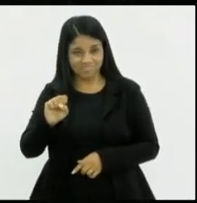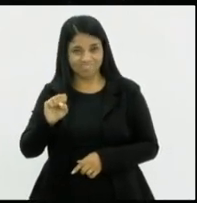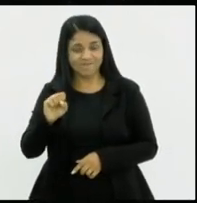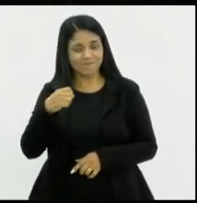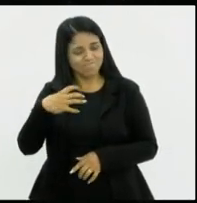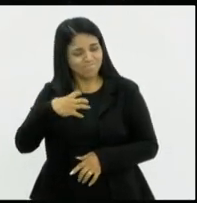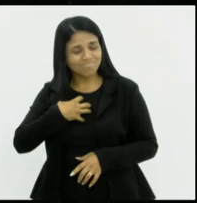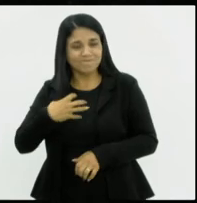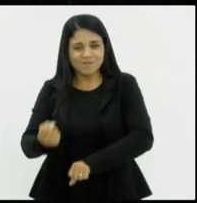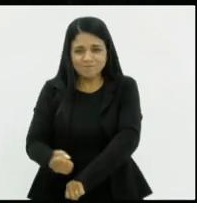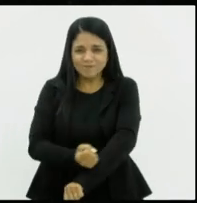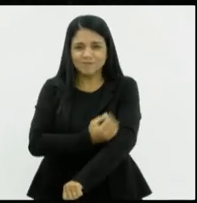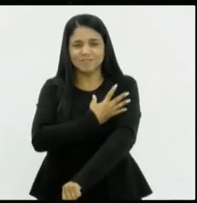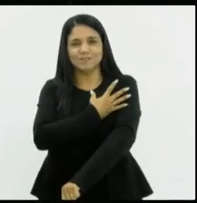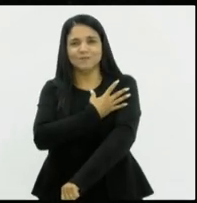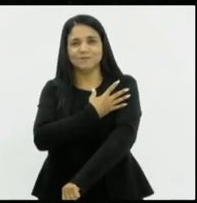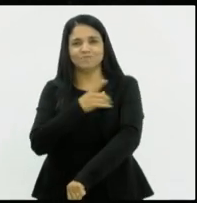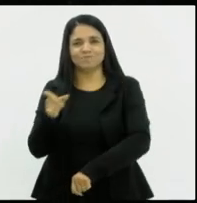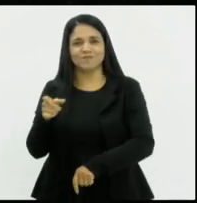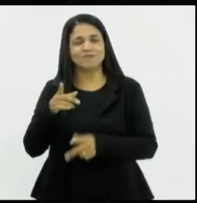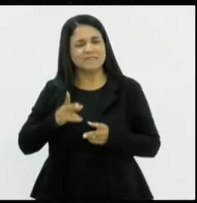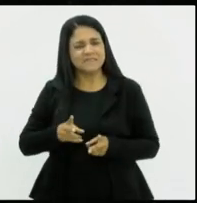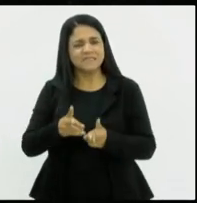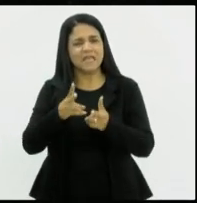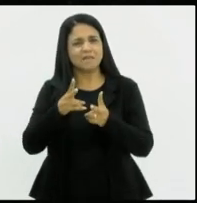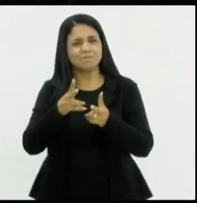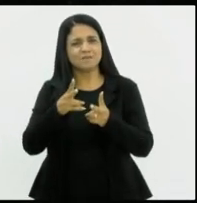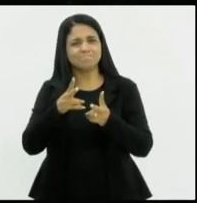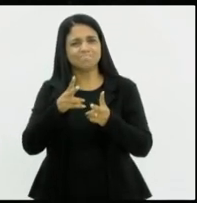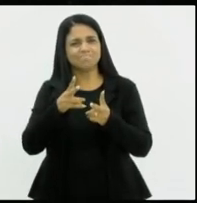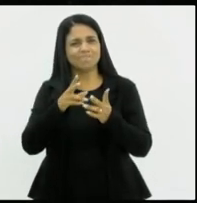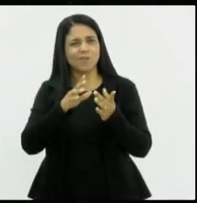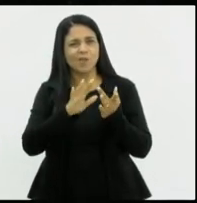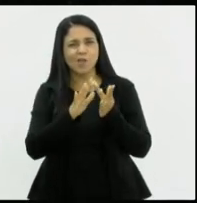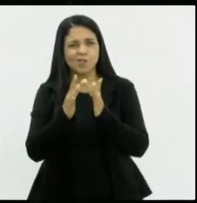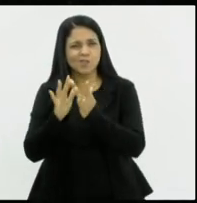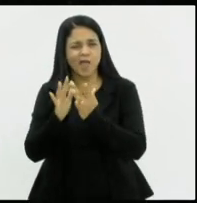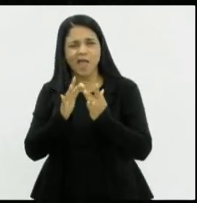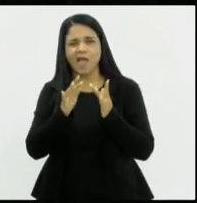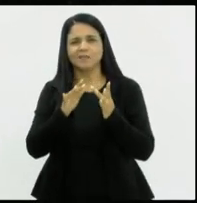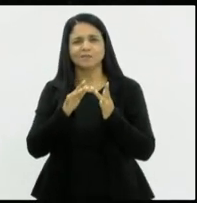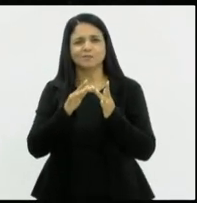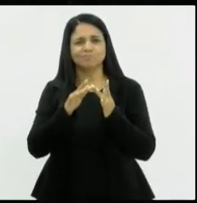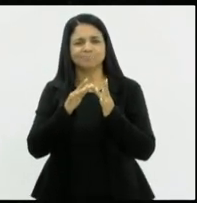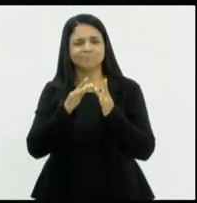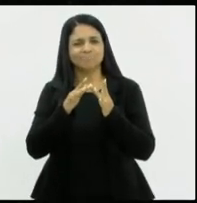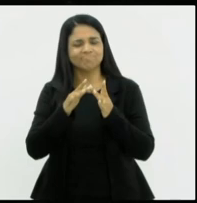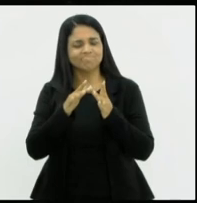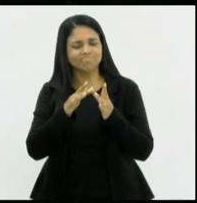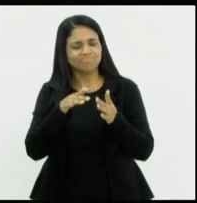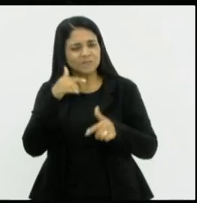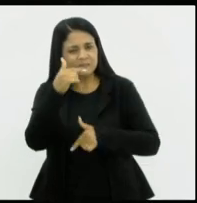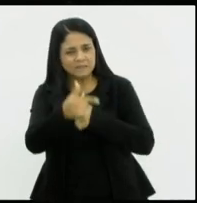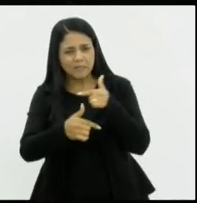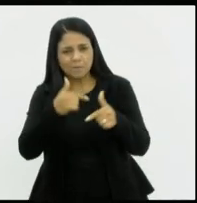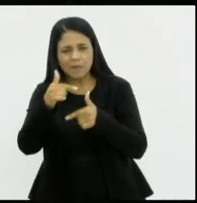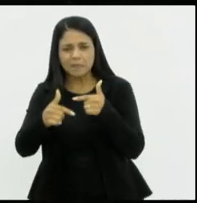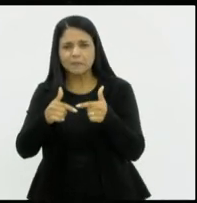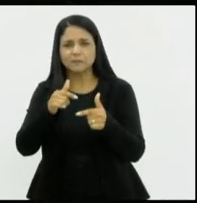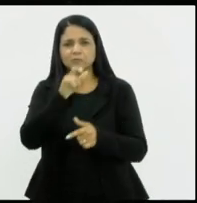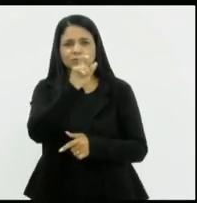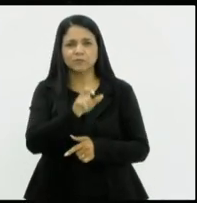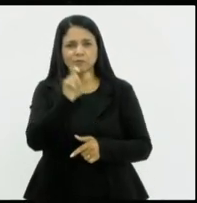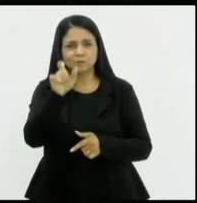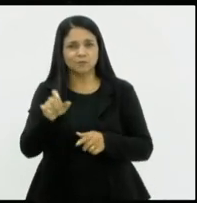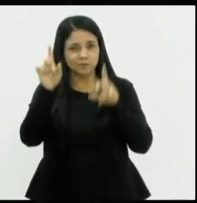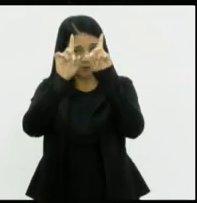eu sempre estive próximo aos especiais, porque eu trabalhei no Ministério